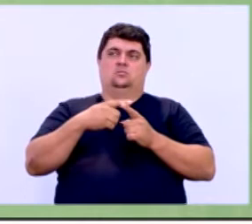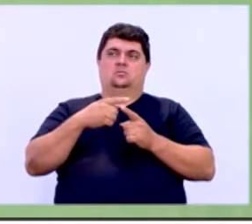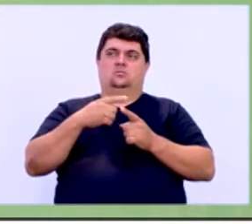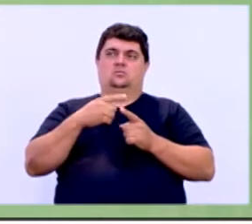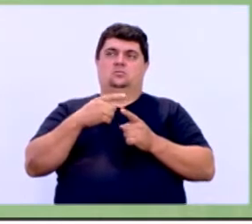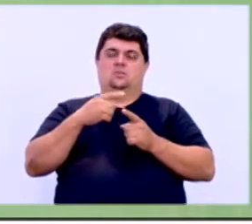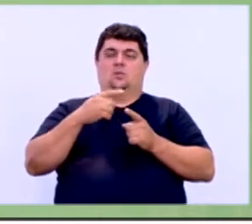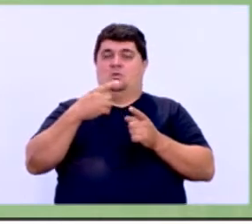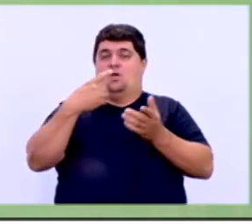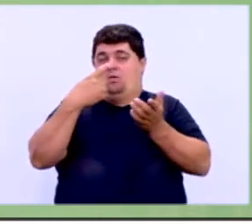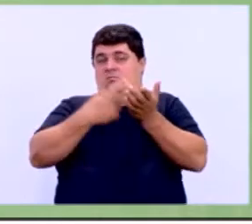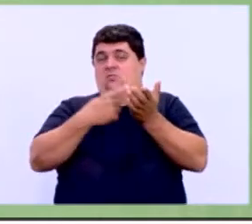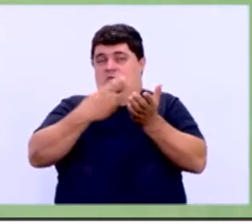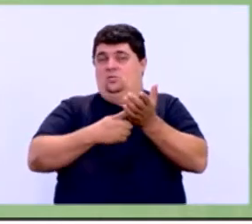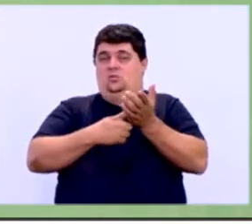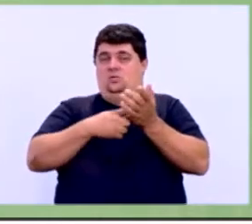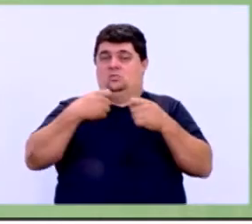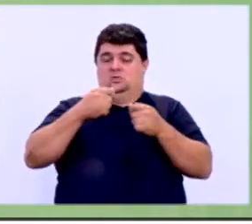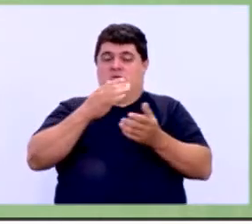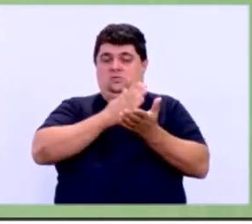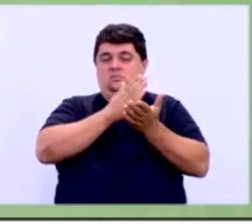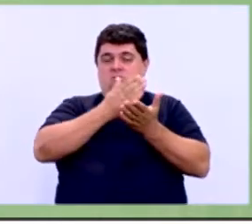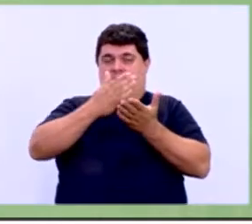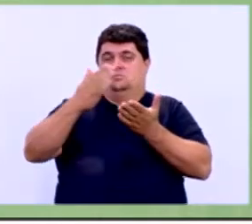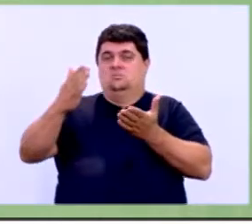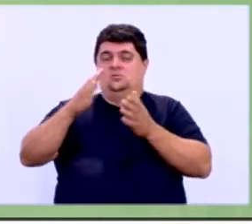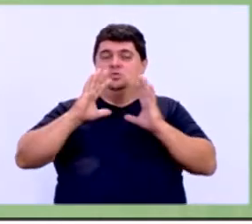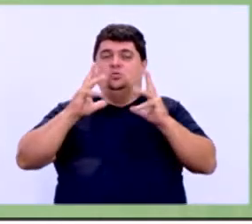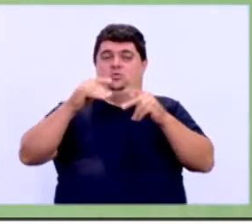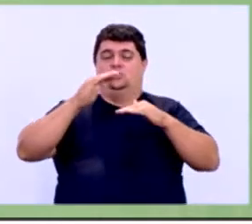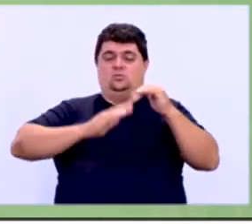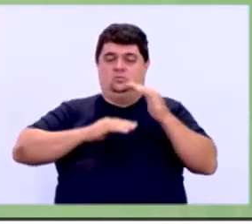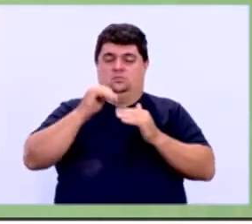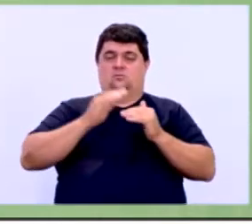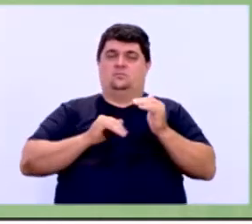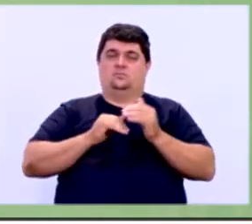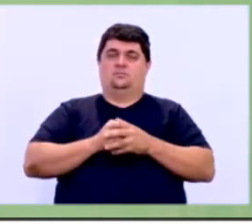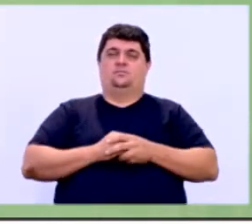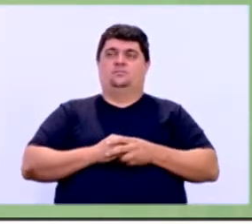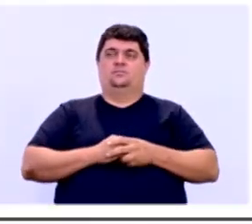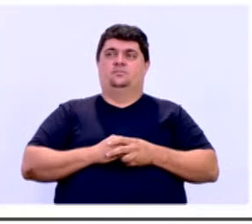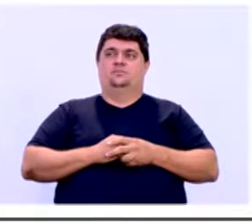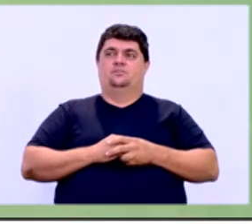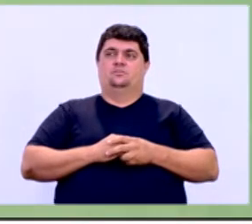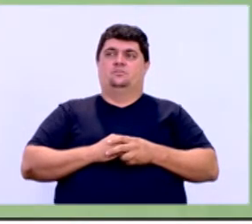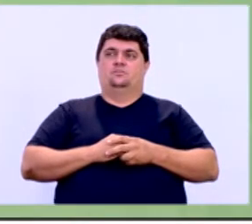acordo coletivo de trabalho, ela ficou de dividir esse lucro entre os trabalhadores.